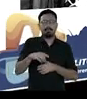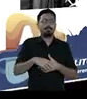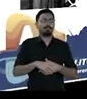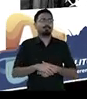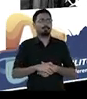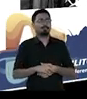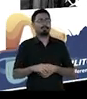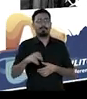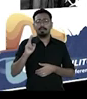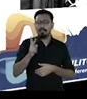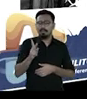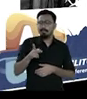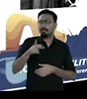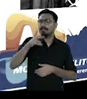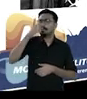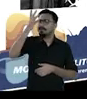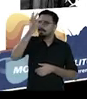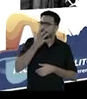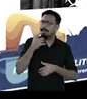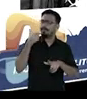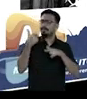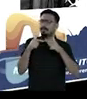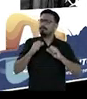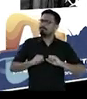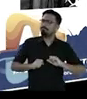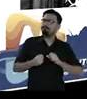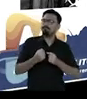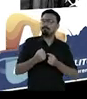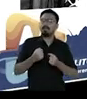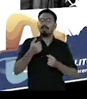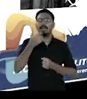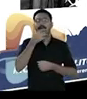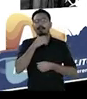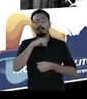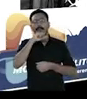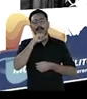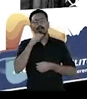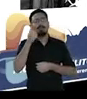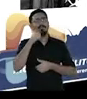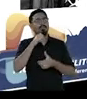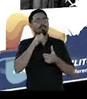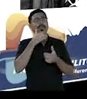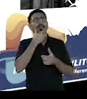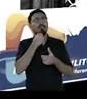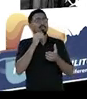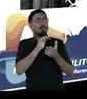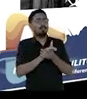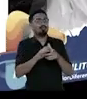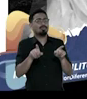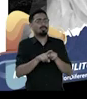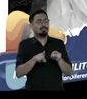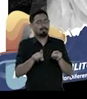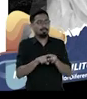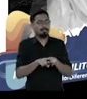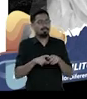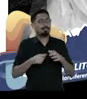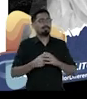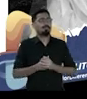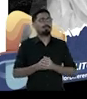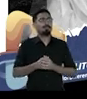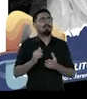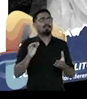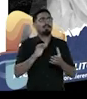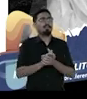Sempre foi um homem íntegro, trabalhador, pai e esposo dedicado. Foi casado por 54 anos com a